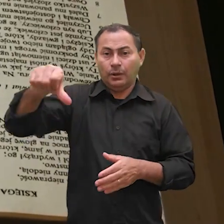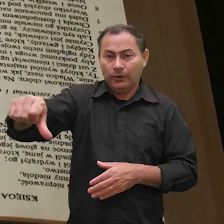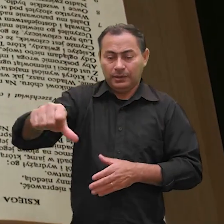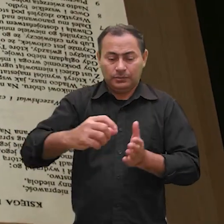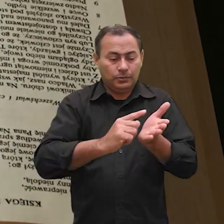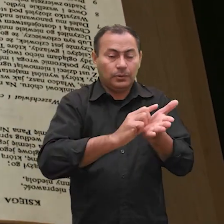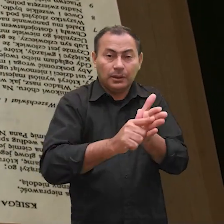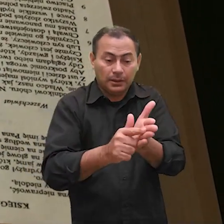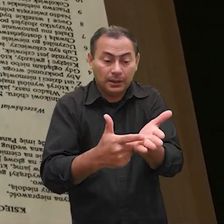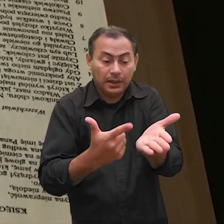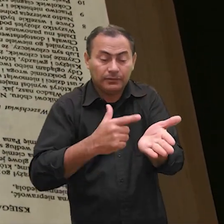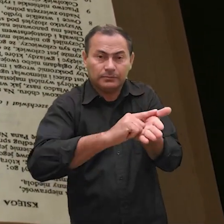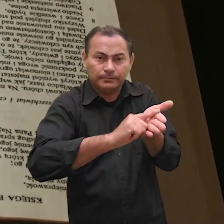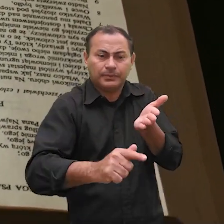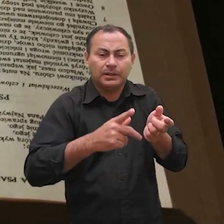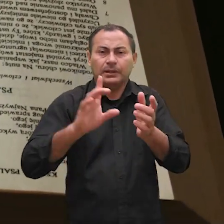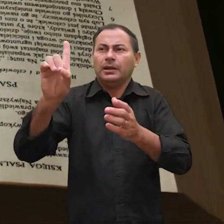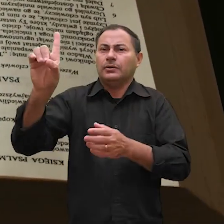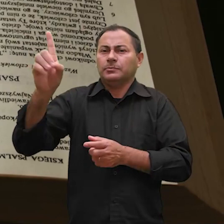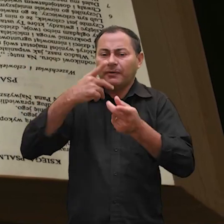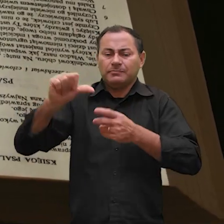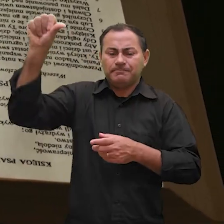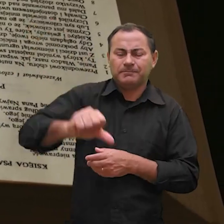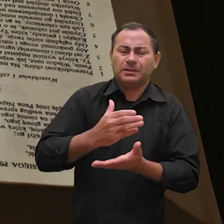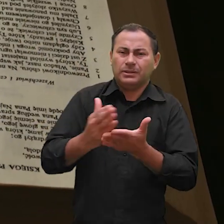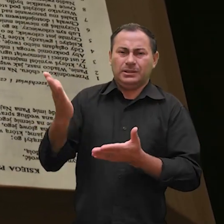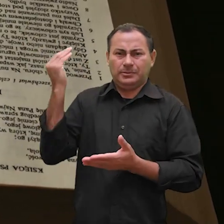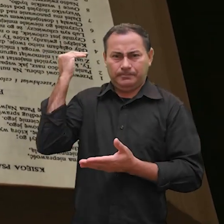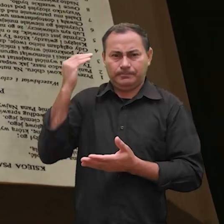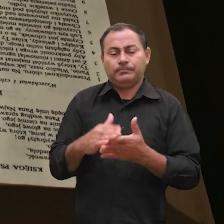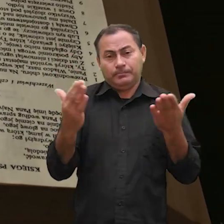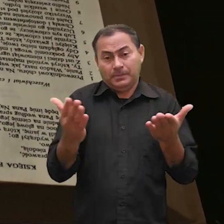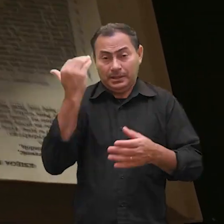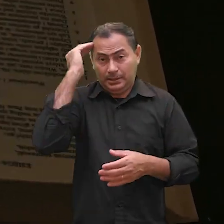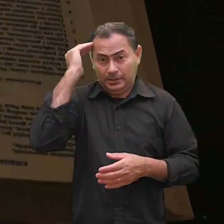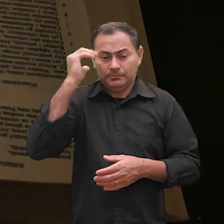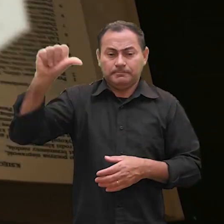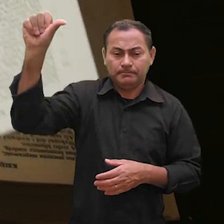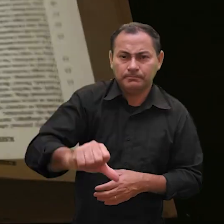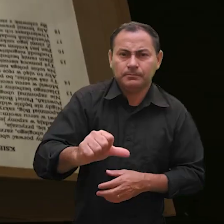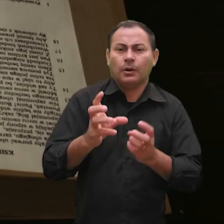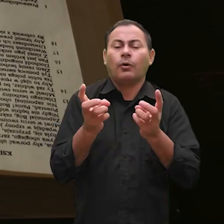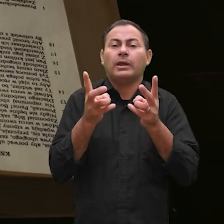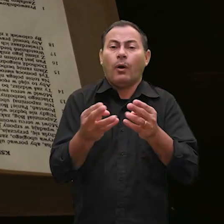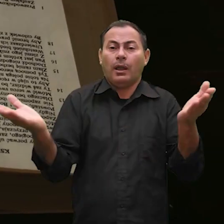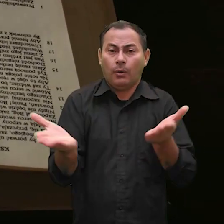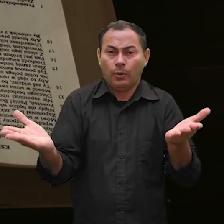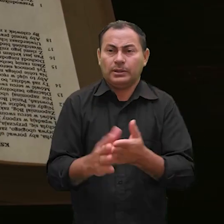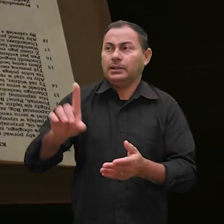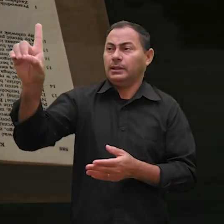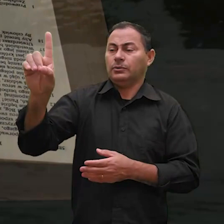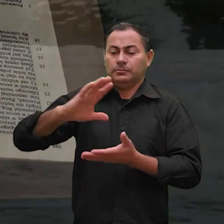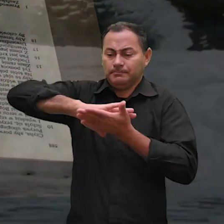ao 9 de Gênesis, Deus fala sobre a catástrofe como ela era no princípio. Então entenderemos a catástrofe como ela é